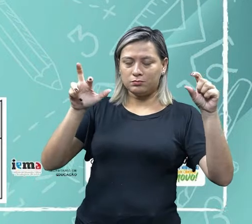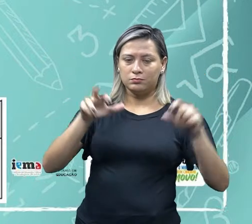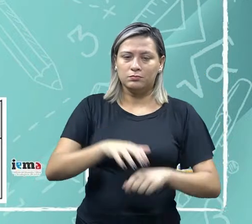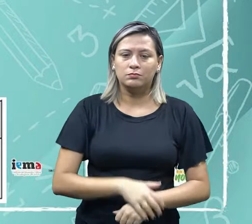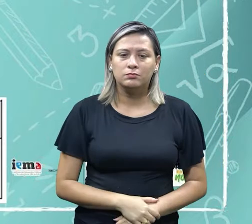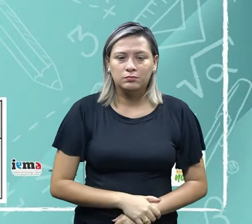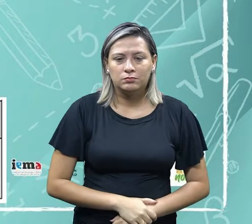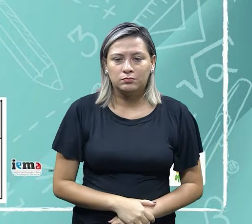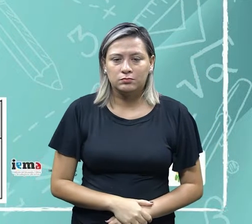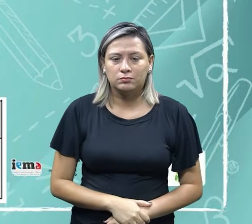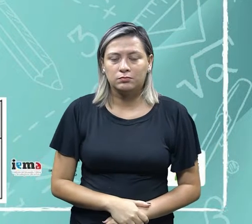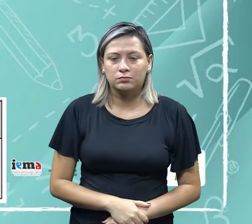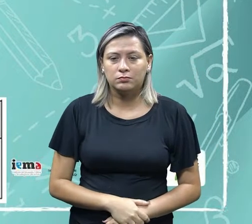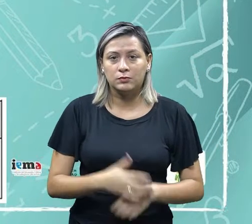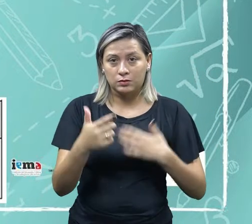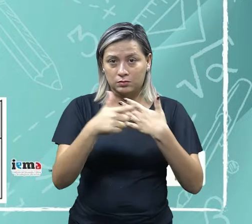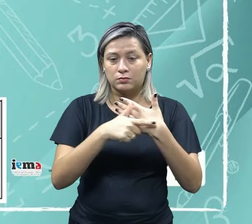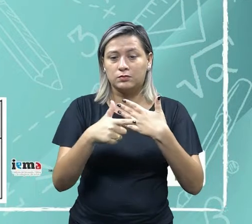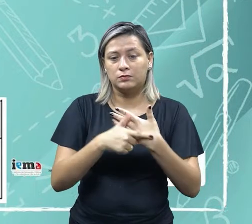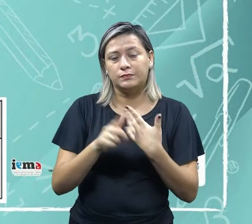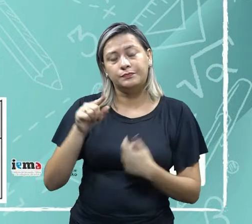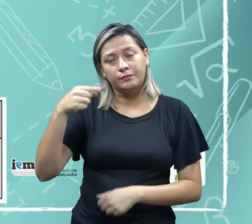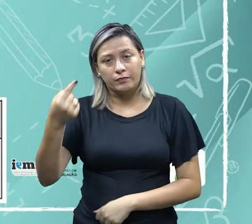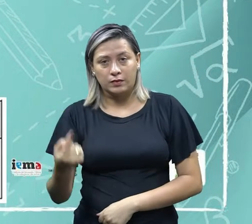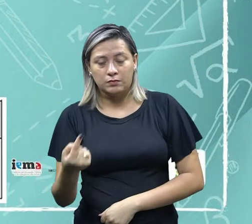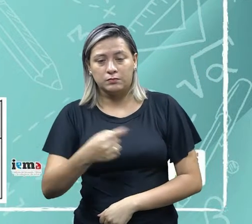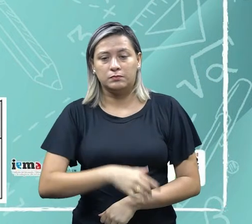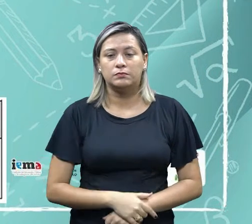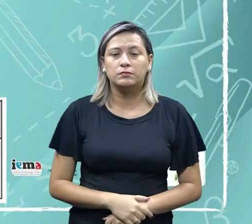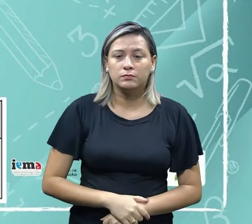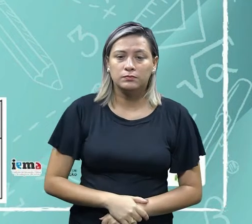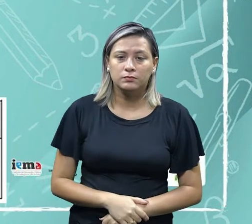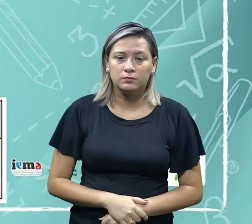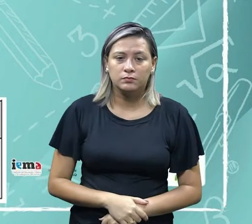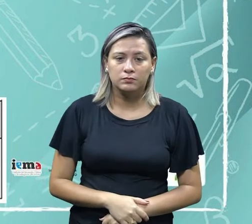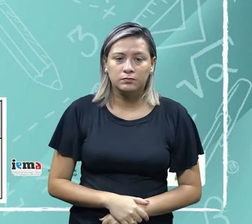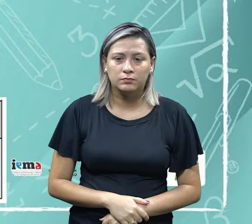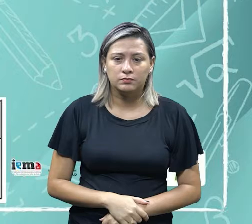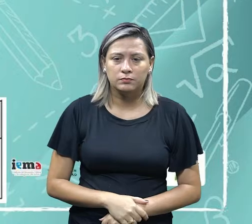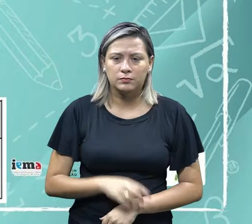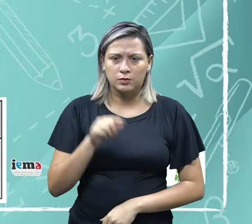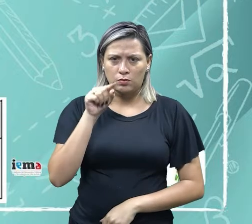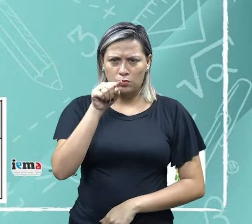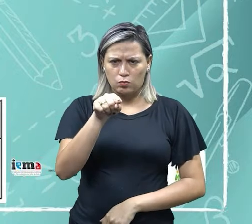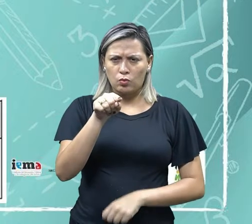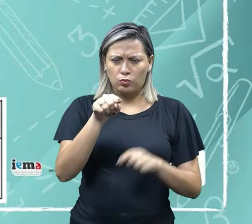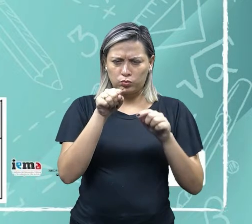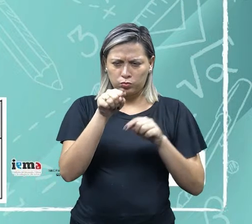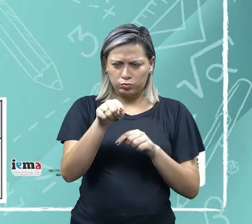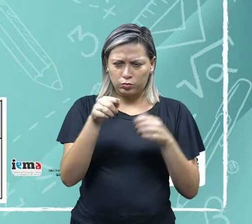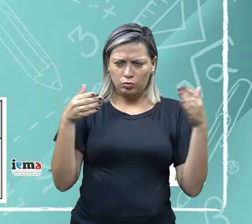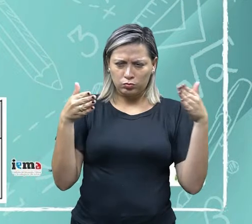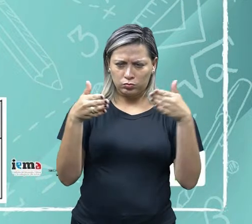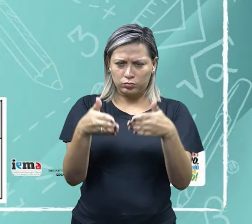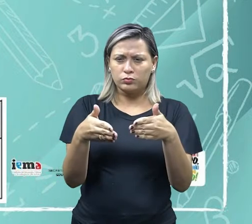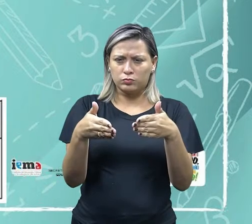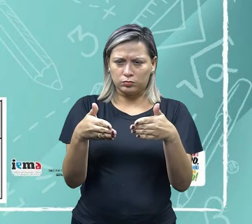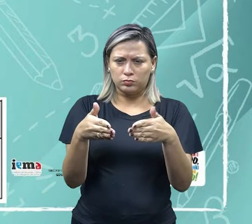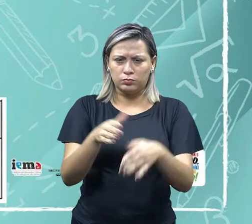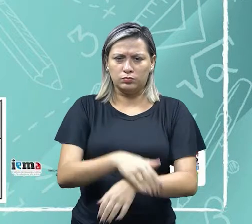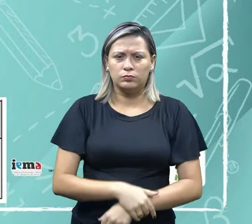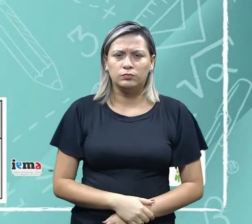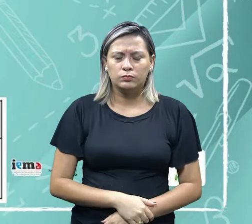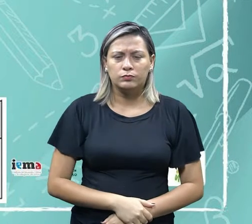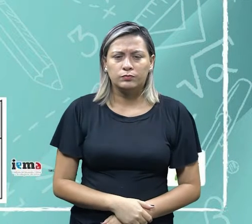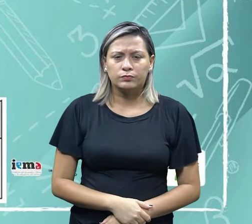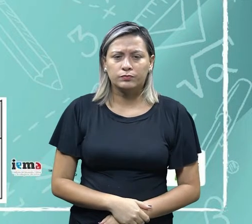tabela. Aciona essa função. Depois de acionar a função, vai estar lá, ó, Aquele ponto é o ponto do centro, ó, Space